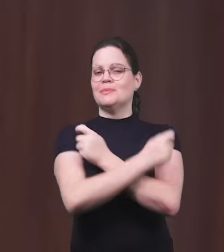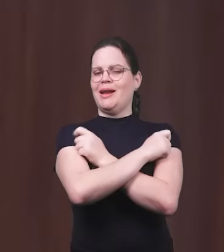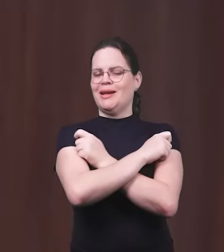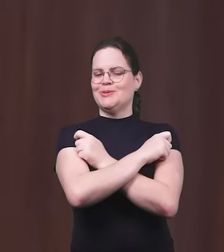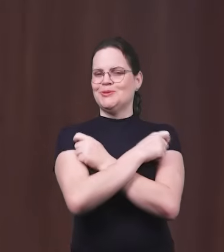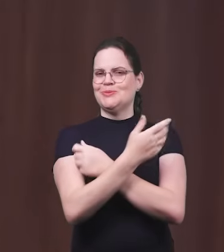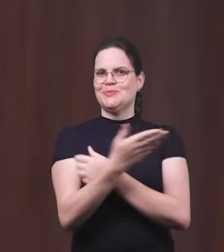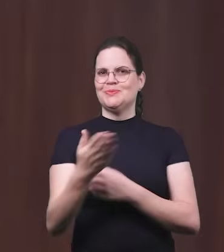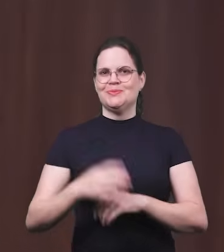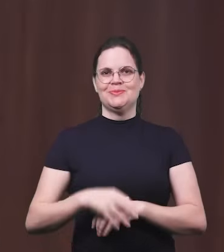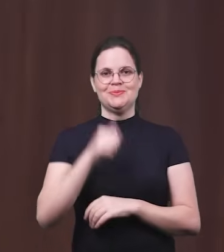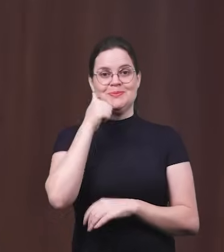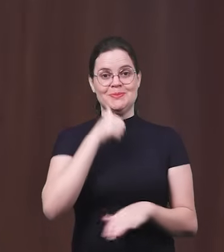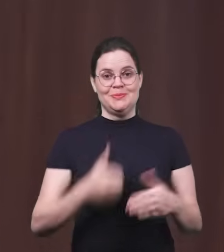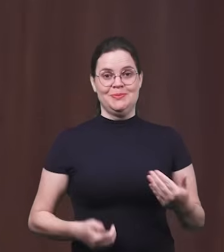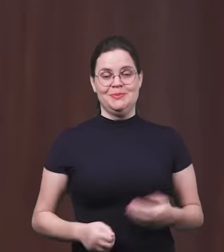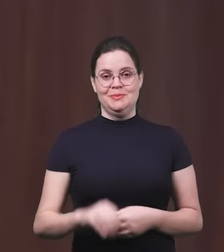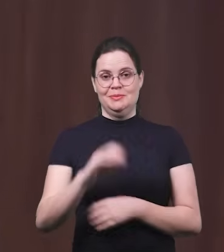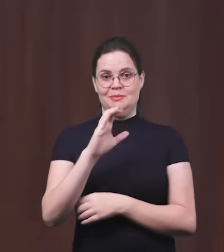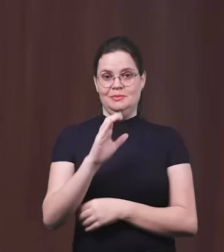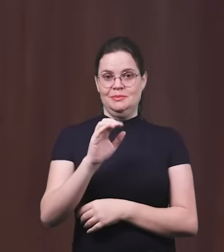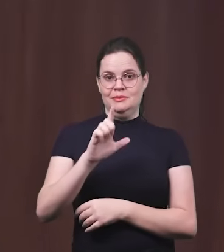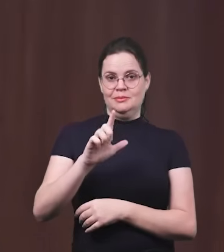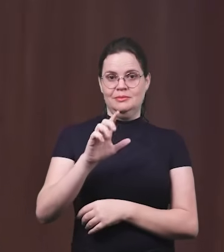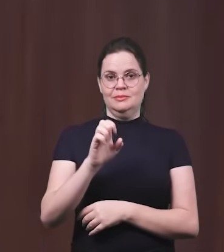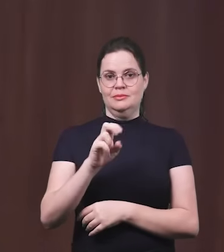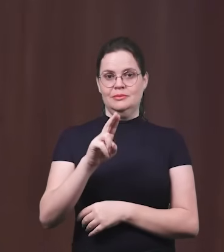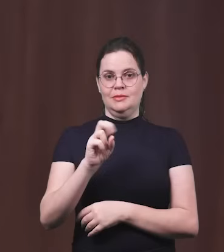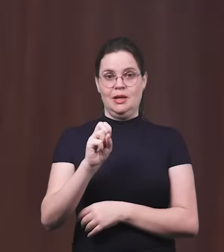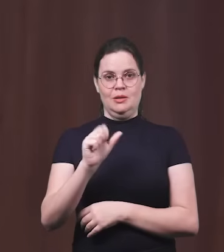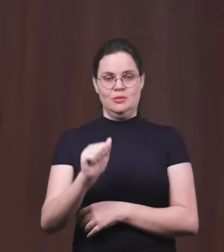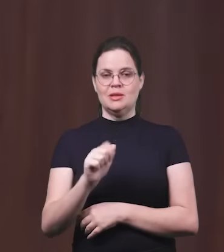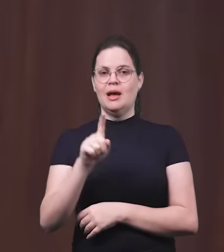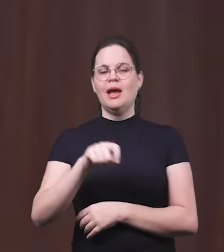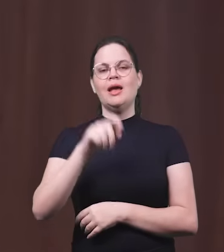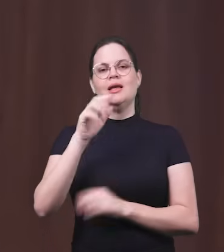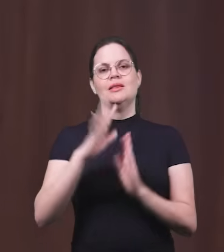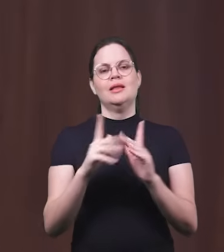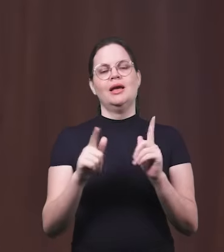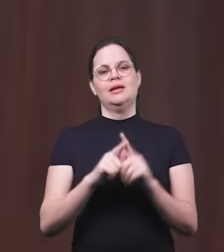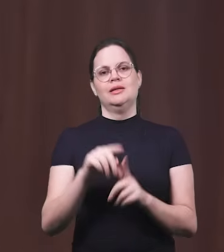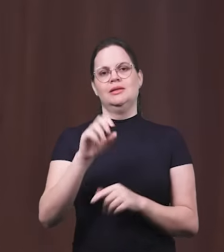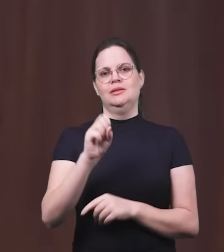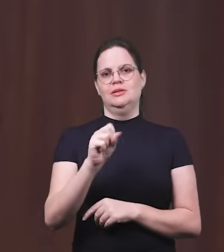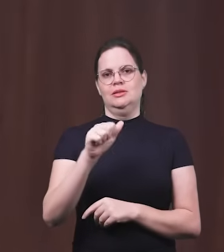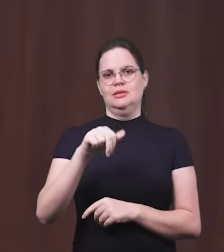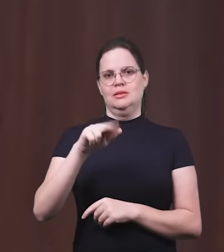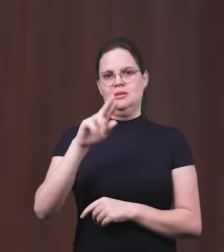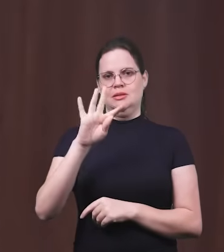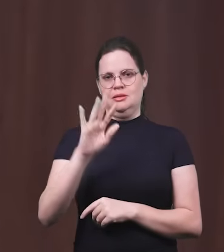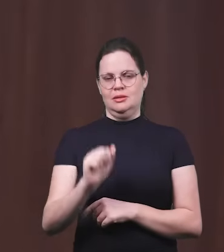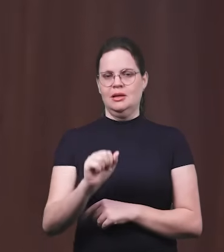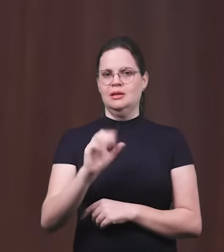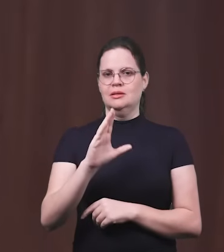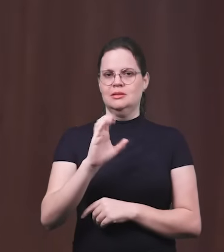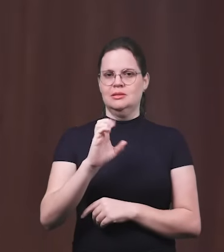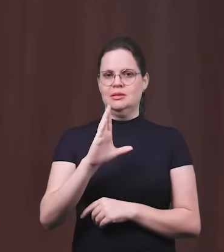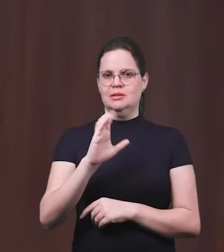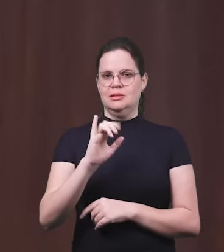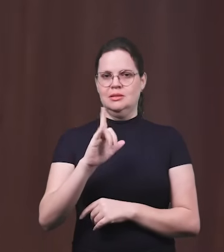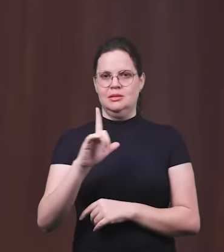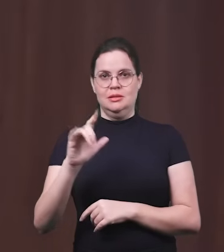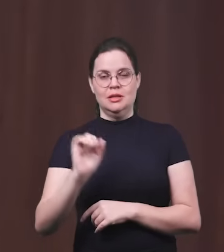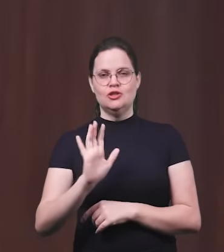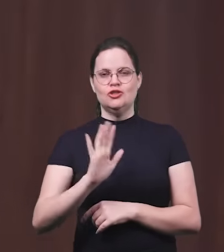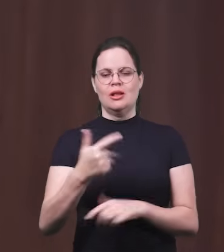abraço, enviar um abraço à irmã Cleusa, da igreja de Santa Cecília, ovelha do pastor Flávio Rosa,